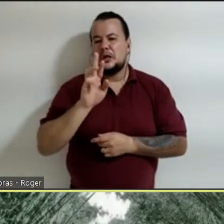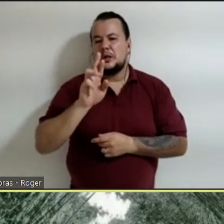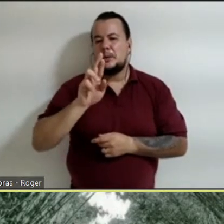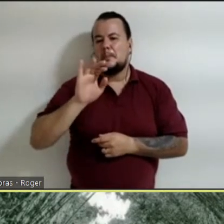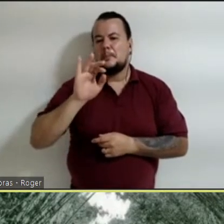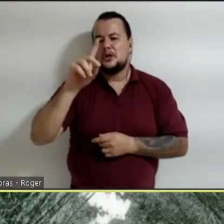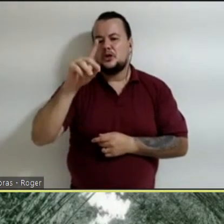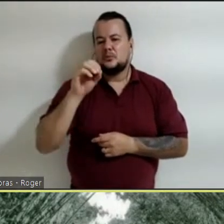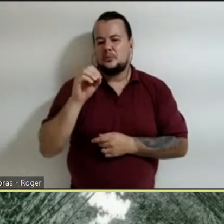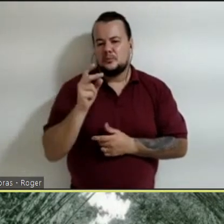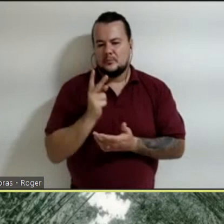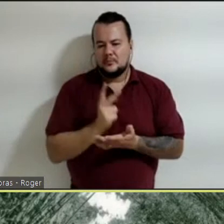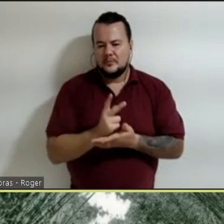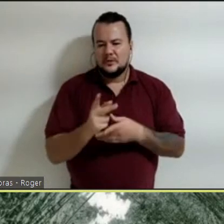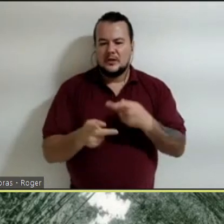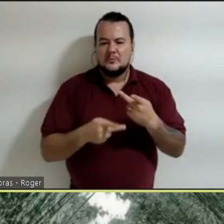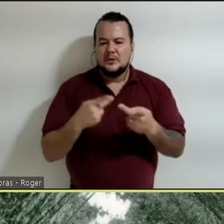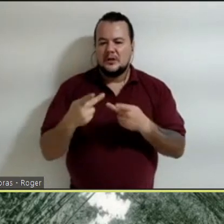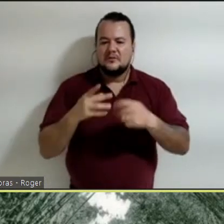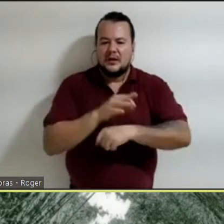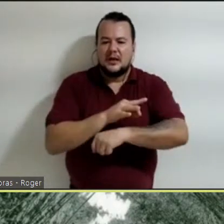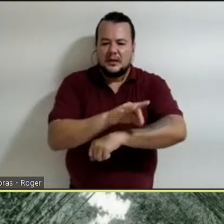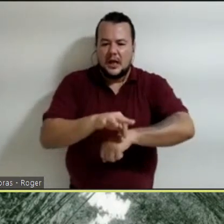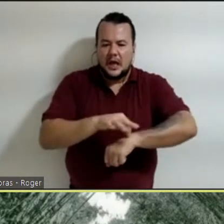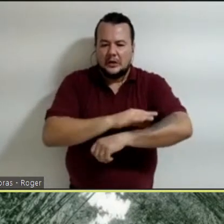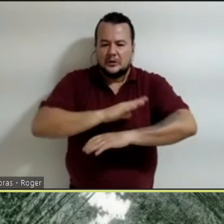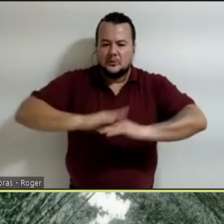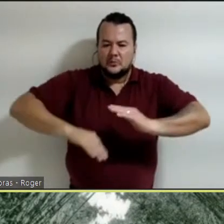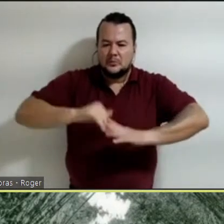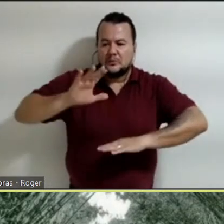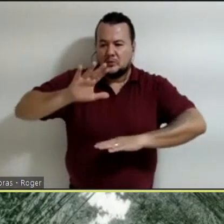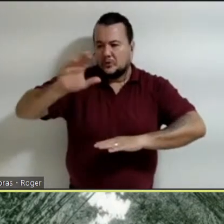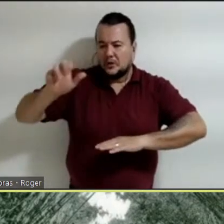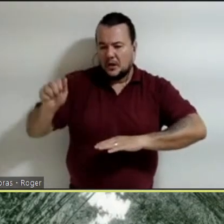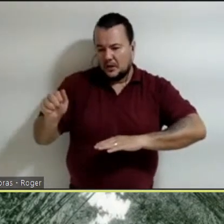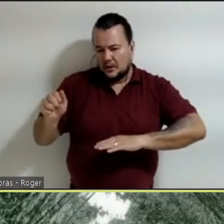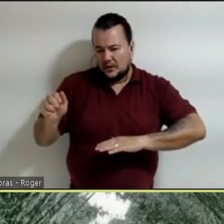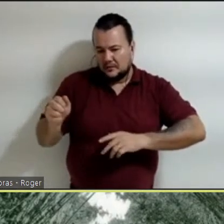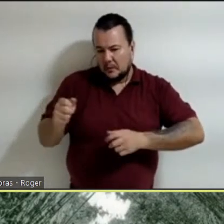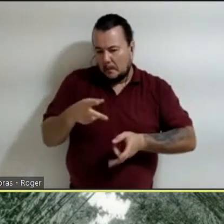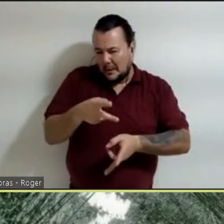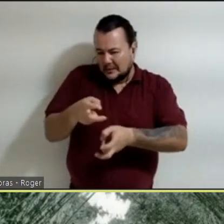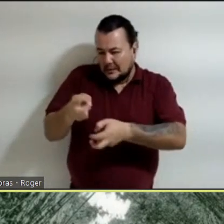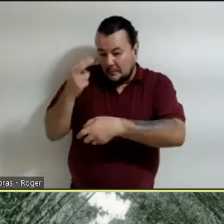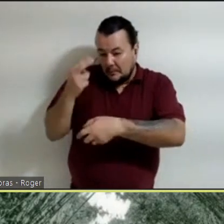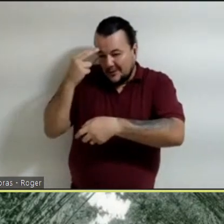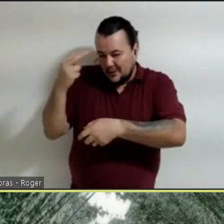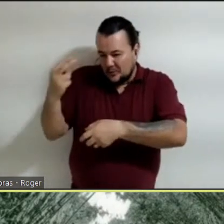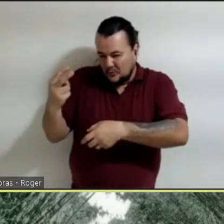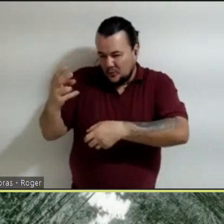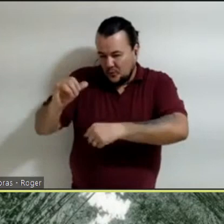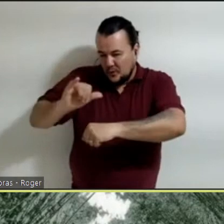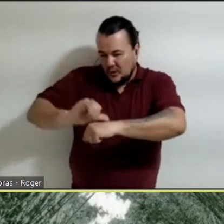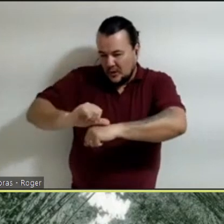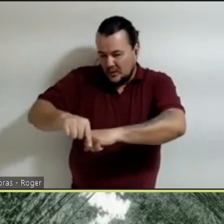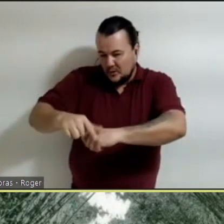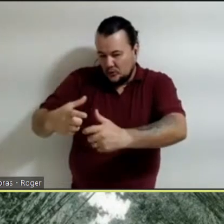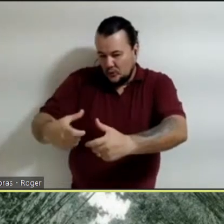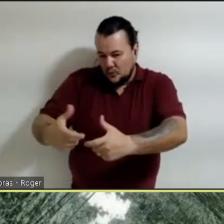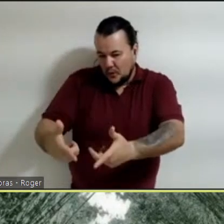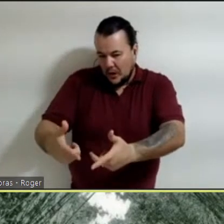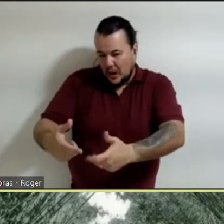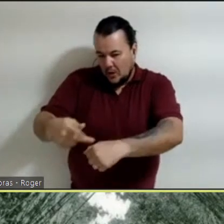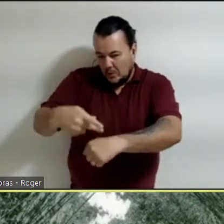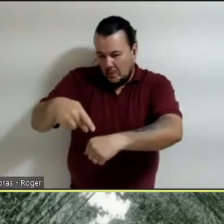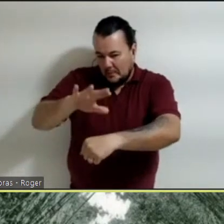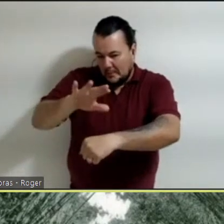desses arquitetos sul-africanos, olhando para a cultura nativa, tem a ver também com essa busca de relação,